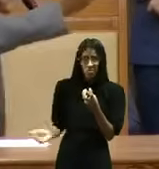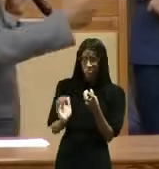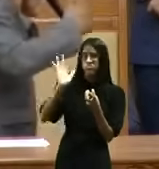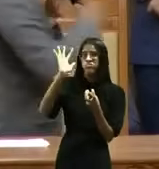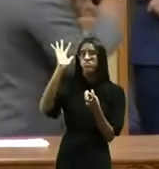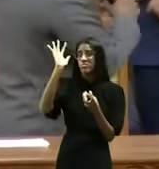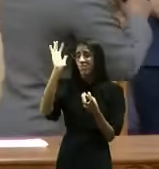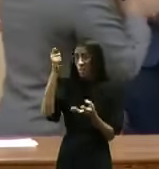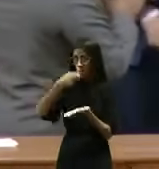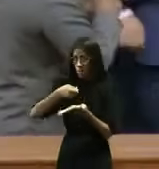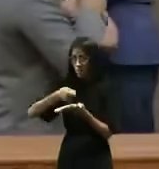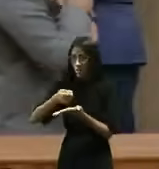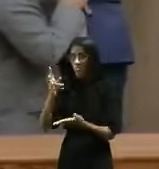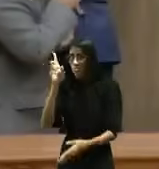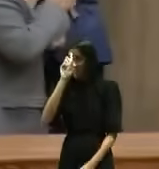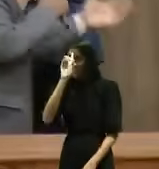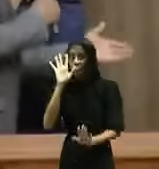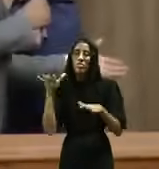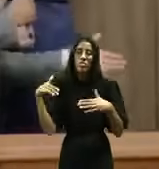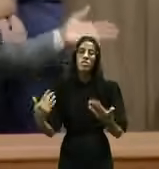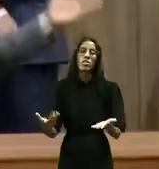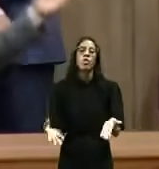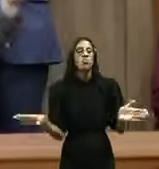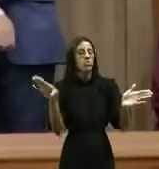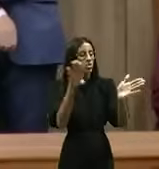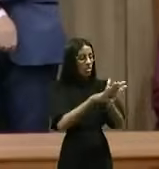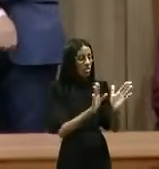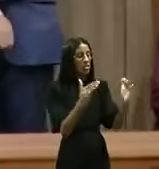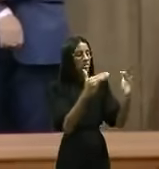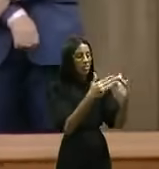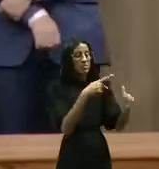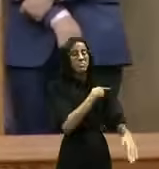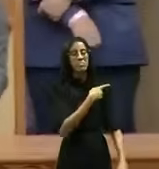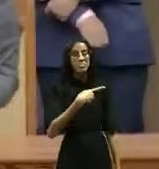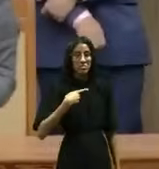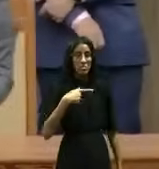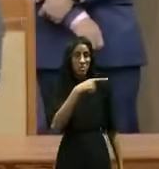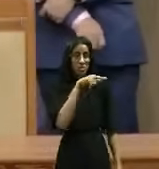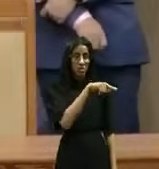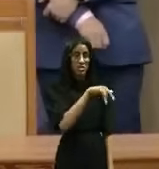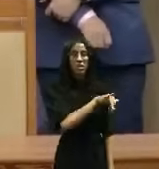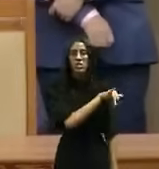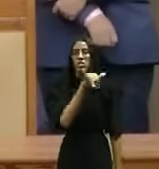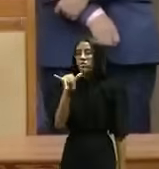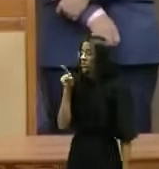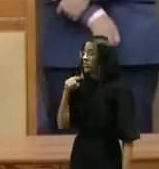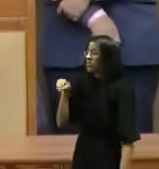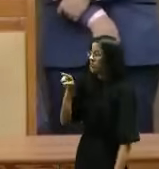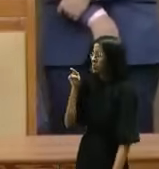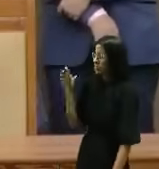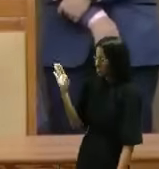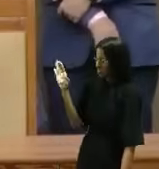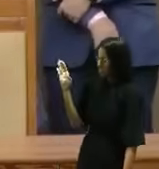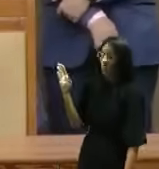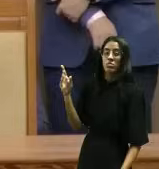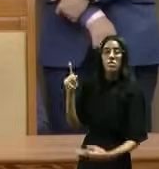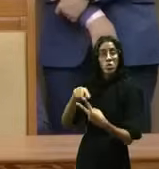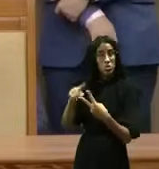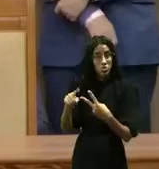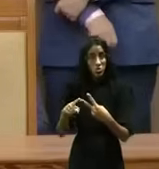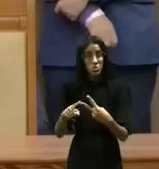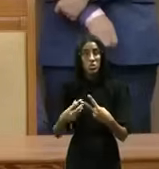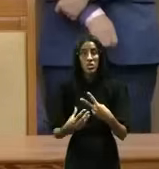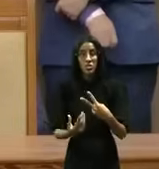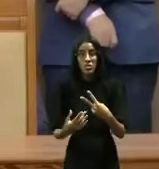à casa de um pastor quando chegou lá o pastor tomou conhecimento que eles eram Batistas Daniel Berg e gun vingre eram